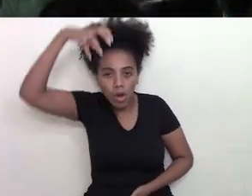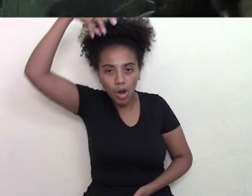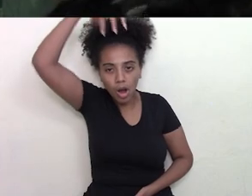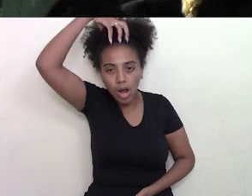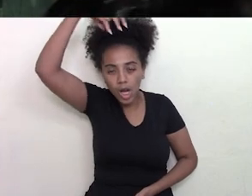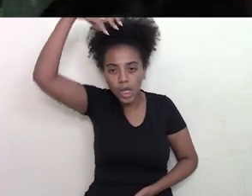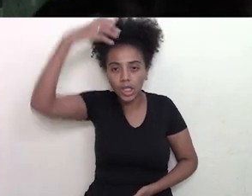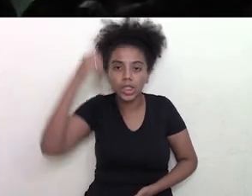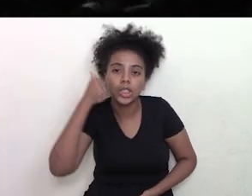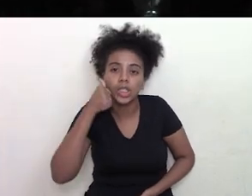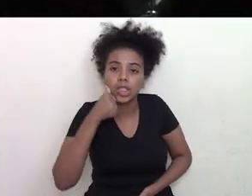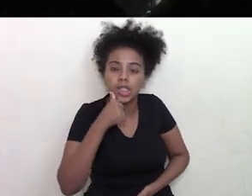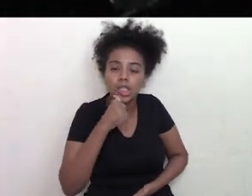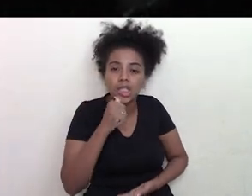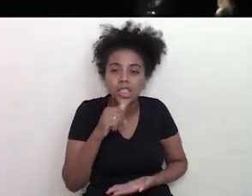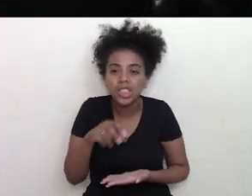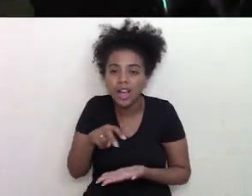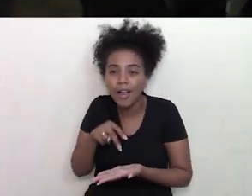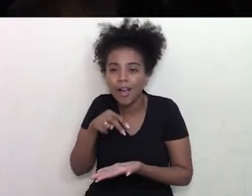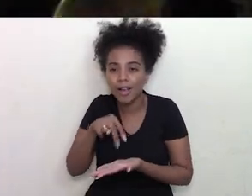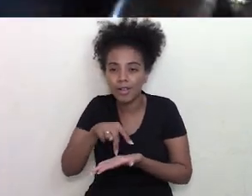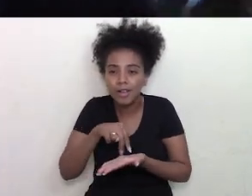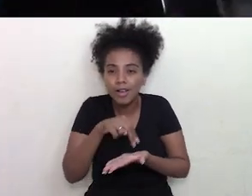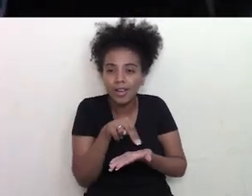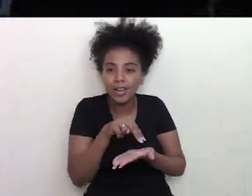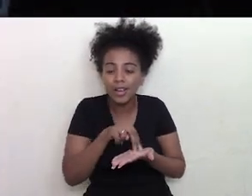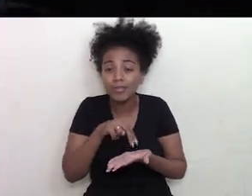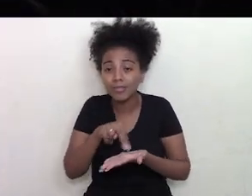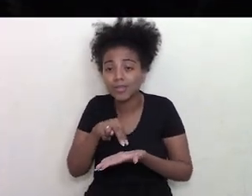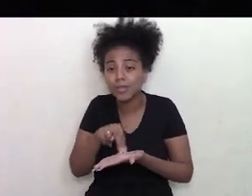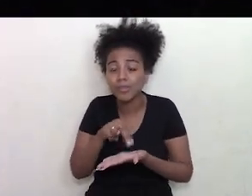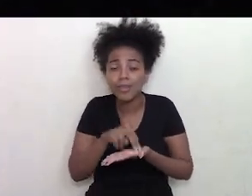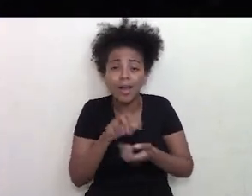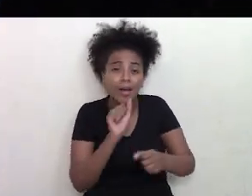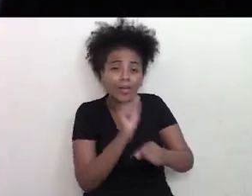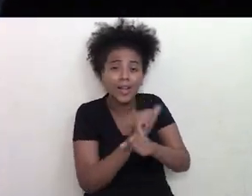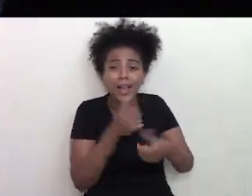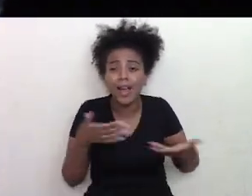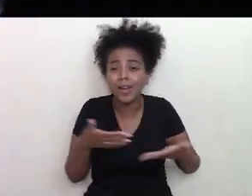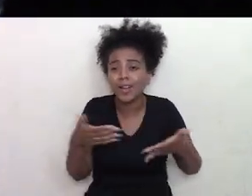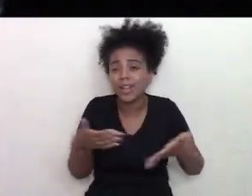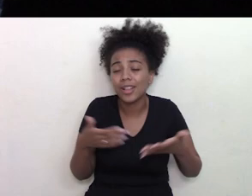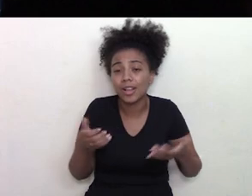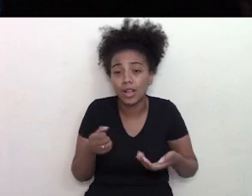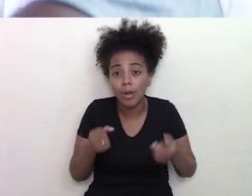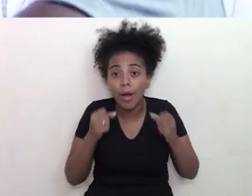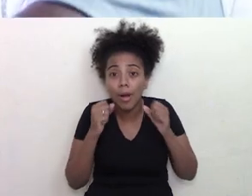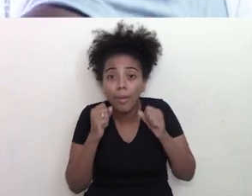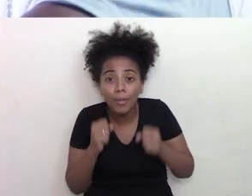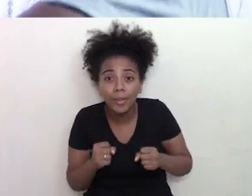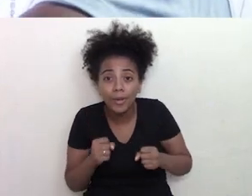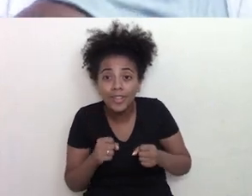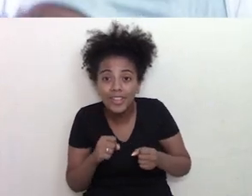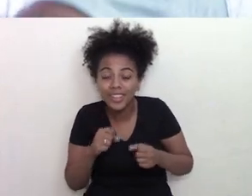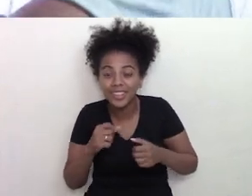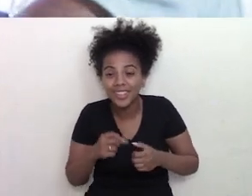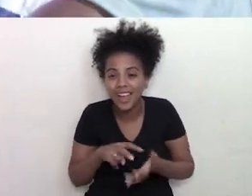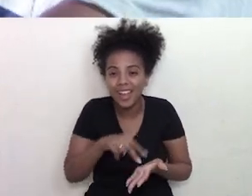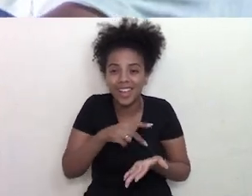sem parar. Ontem para de me olhar, ela vai só logo devagar. Que meu fogo tá acabando, não consigo mais parar.